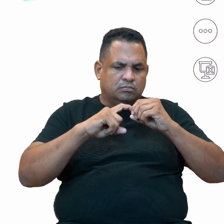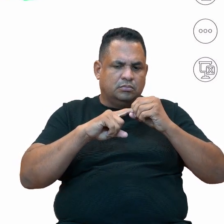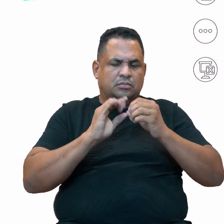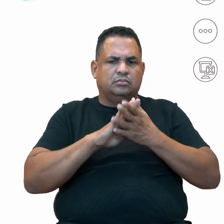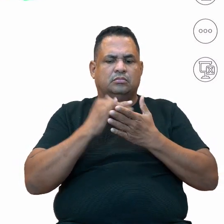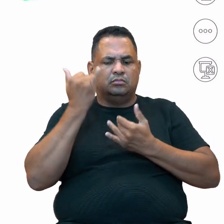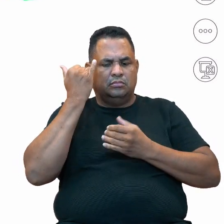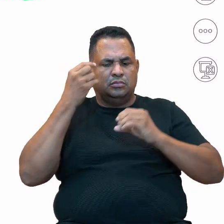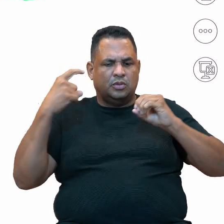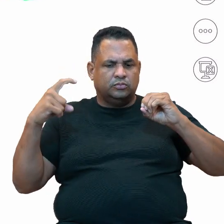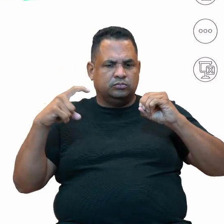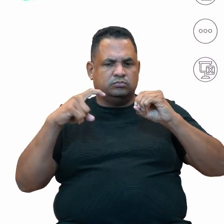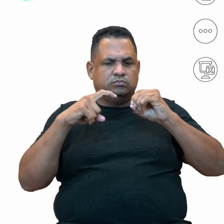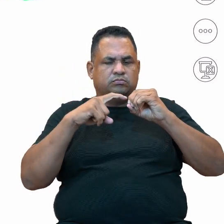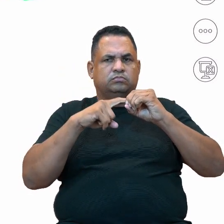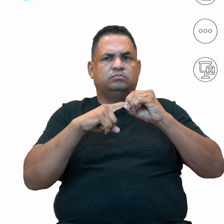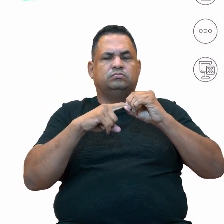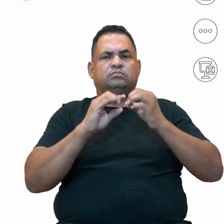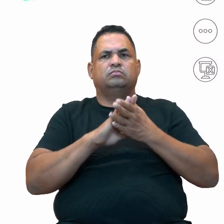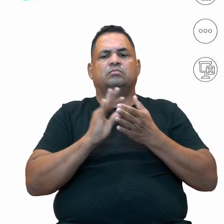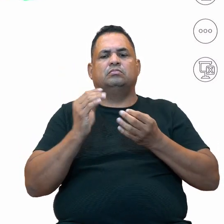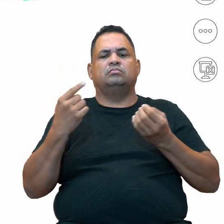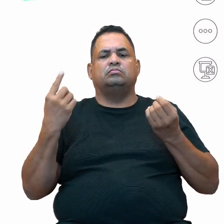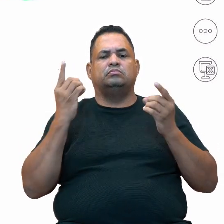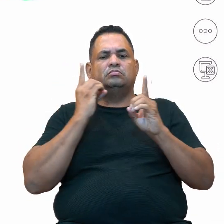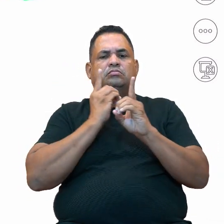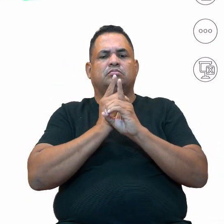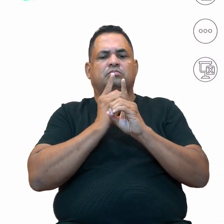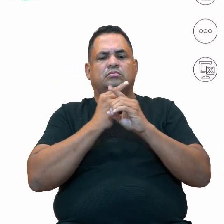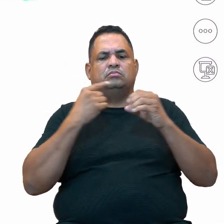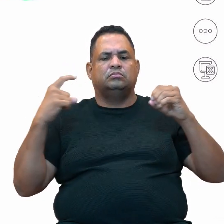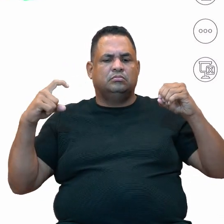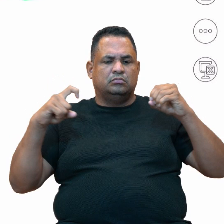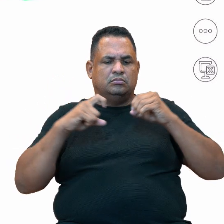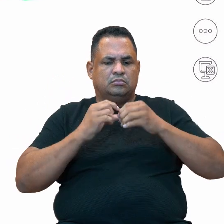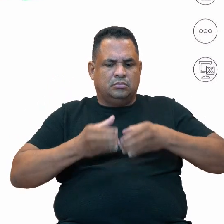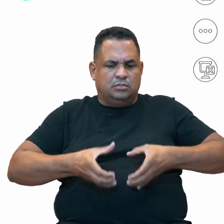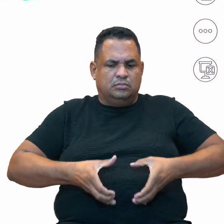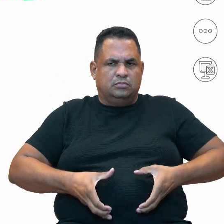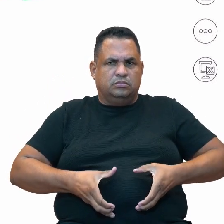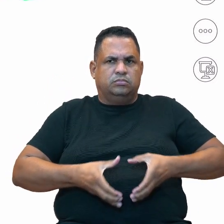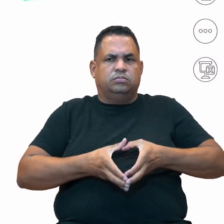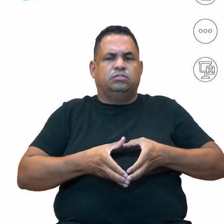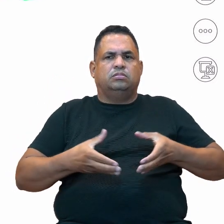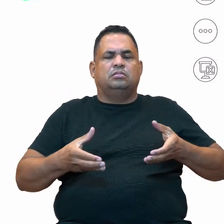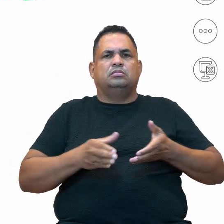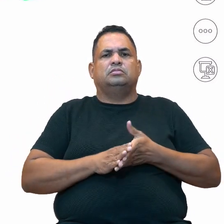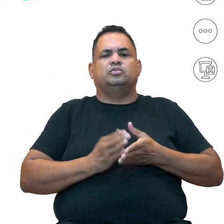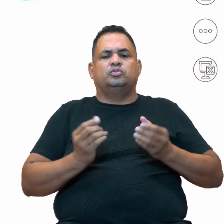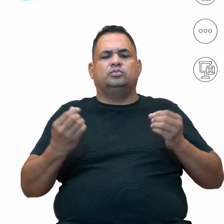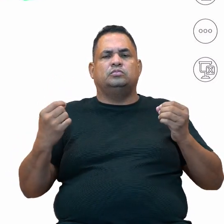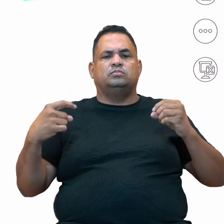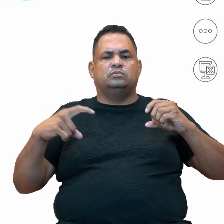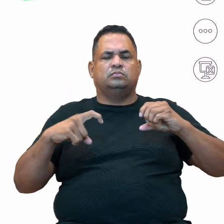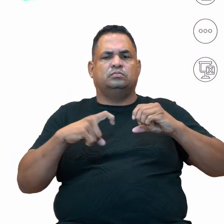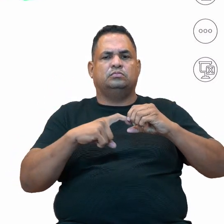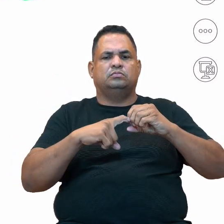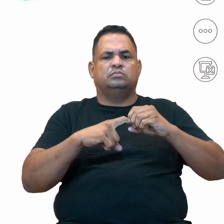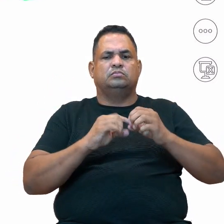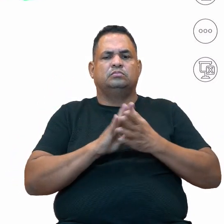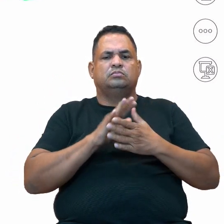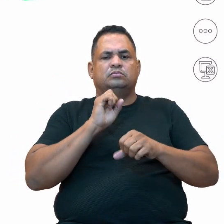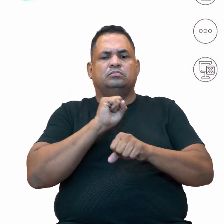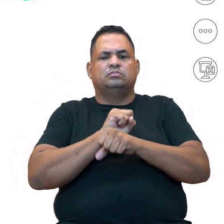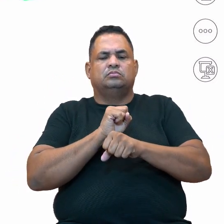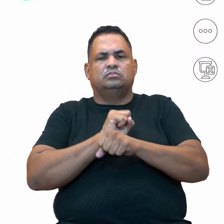do espermatozoide. Quem vai se encontrar lá nas tubas uterinas vai ser o ovócito junto com o espermatozoide. O ovócito fica ali